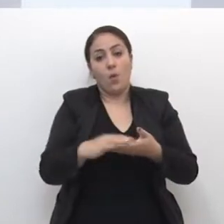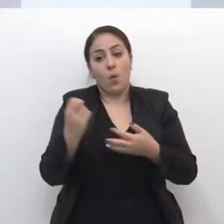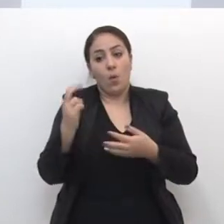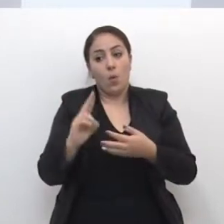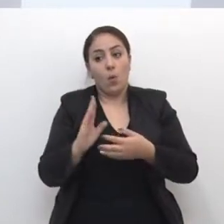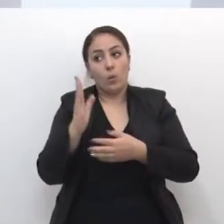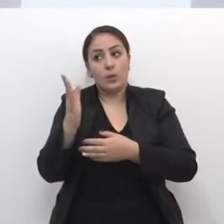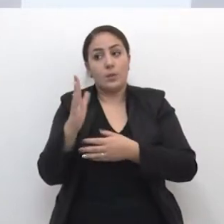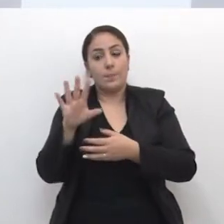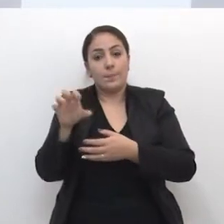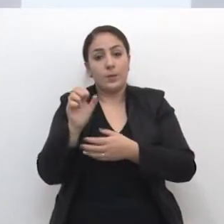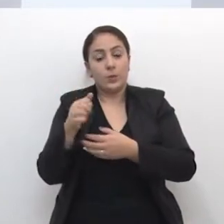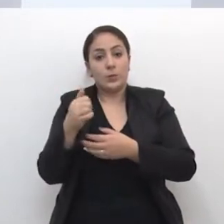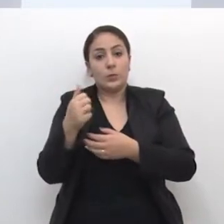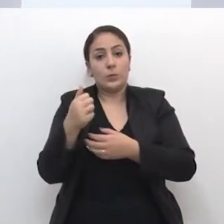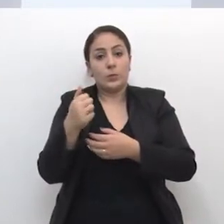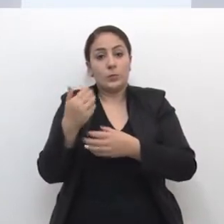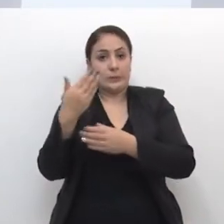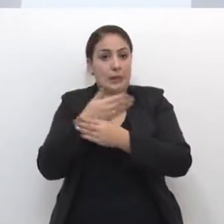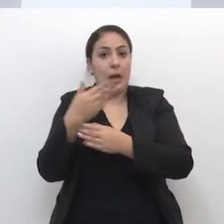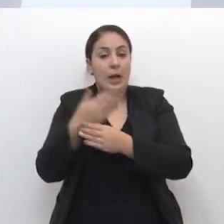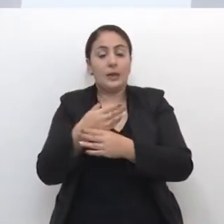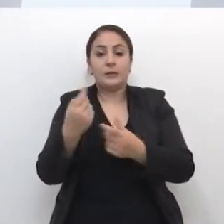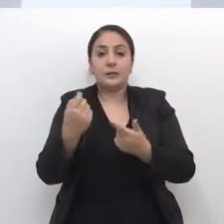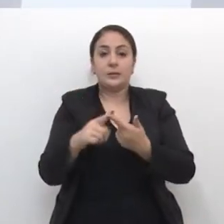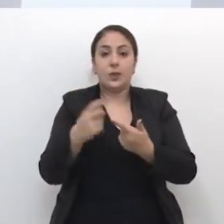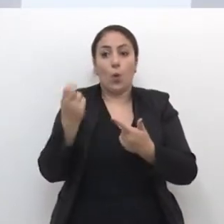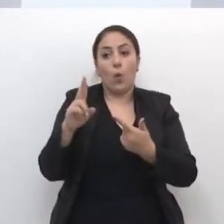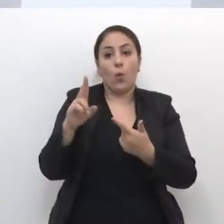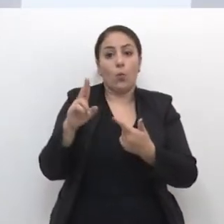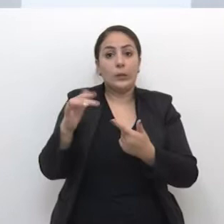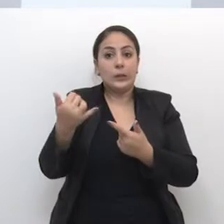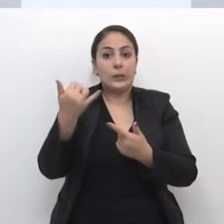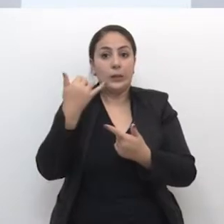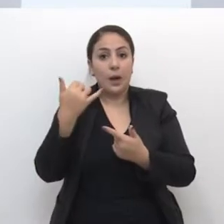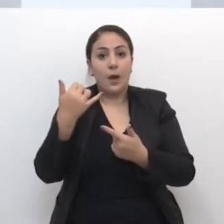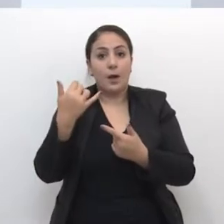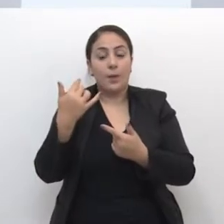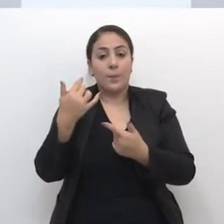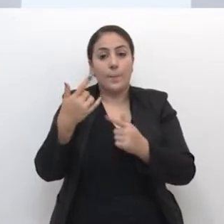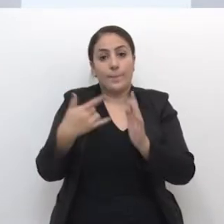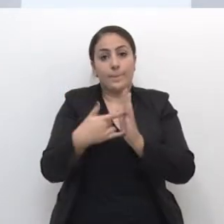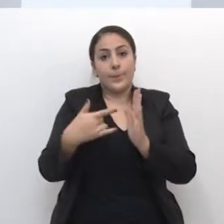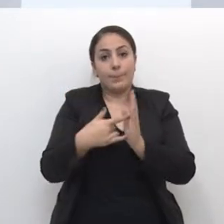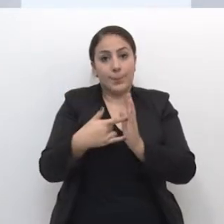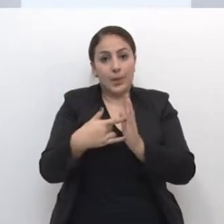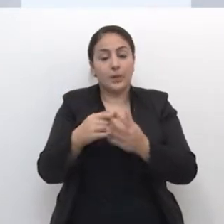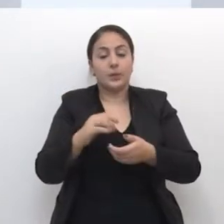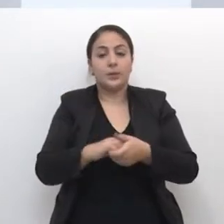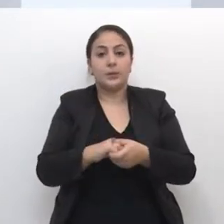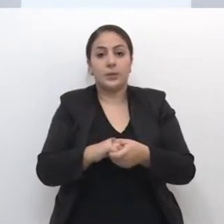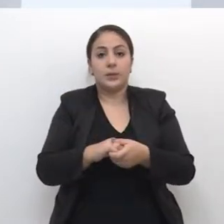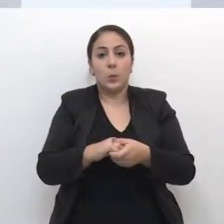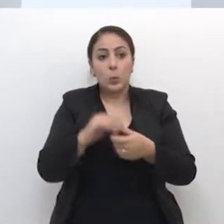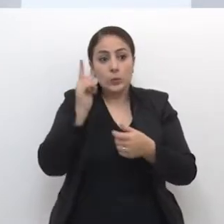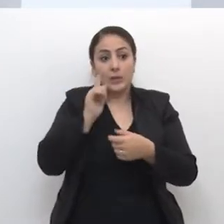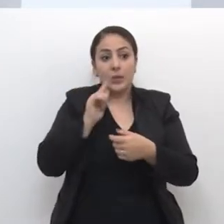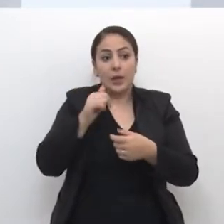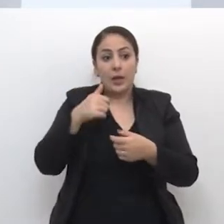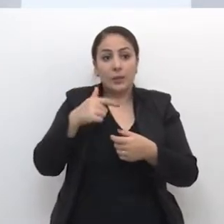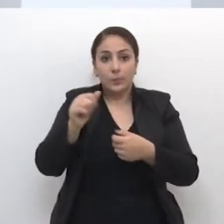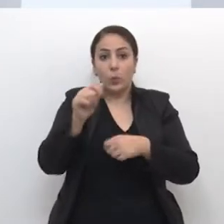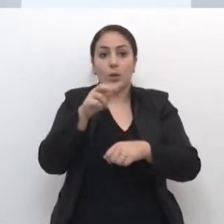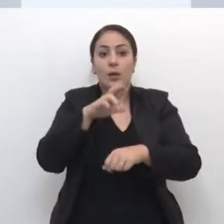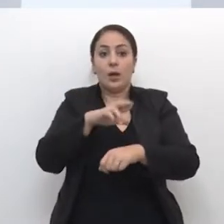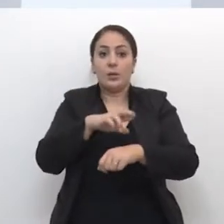até tomar um táxi, chamar um serviço de aplicativo, acompanhar, garantir que ela possa sair do estabelecimento em segurança,